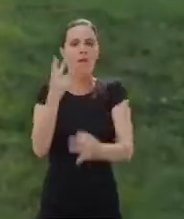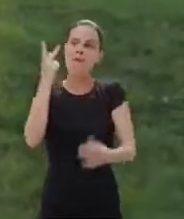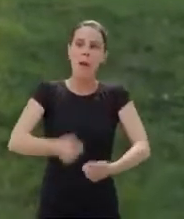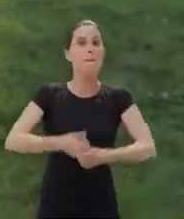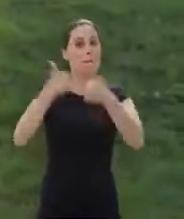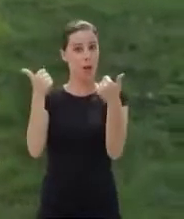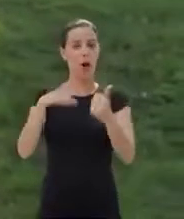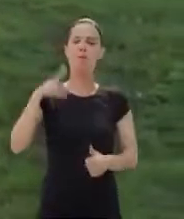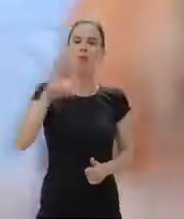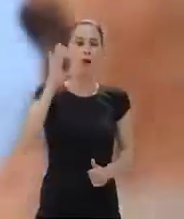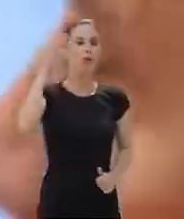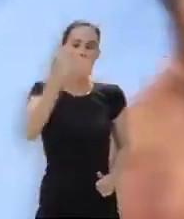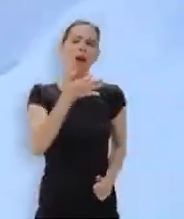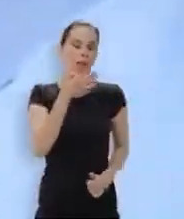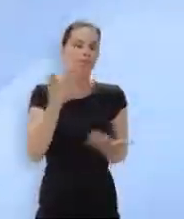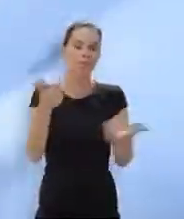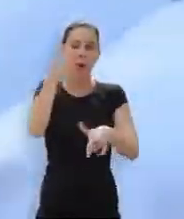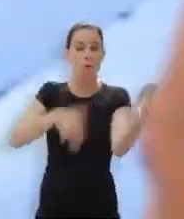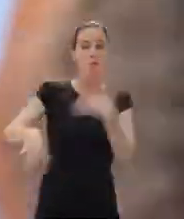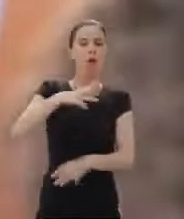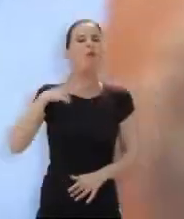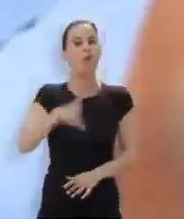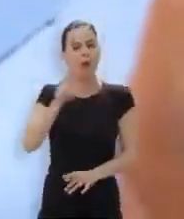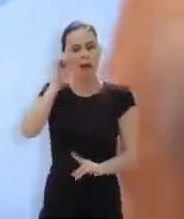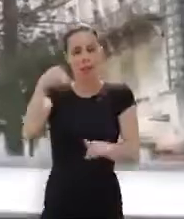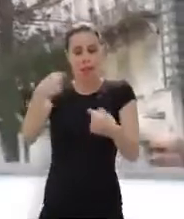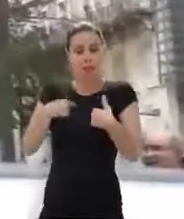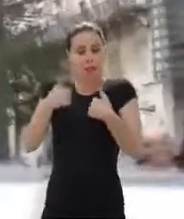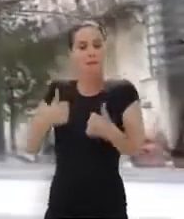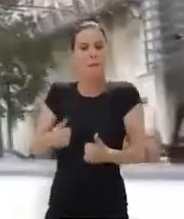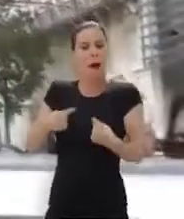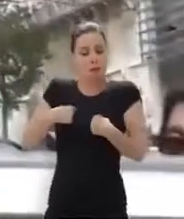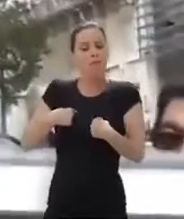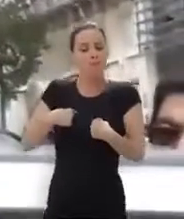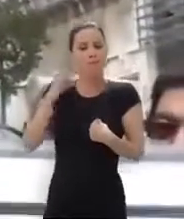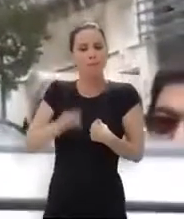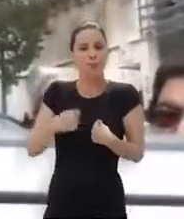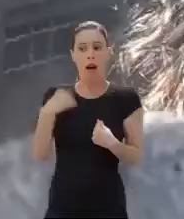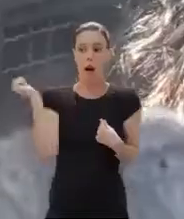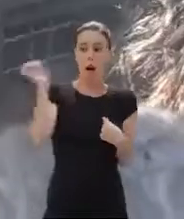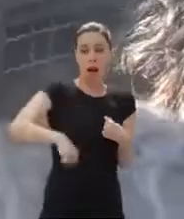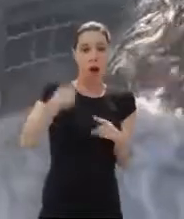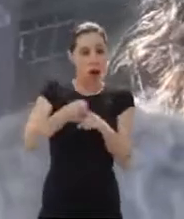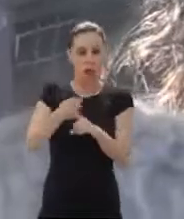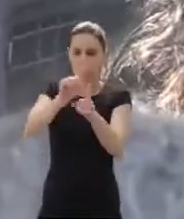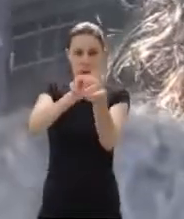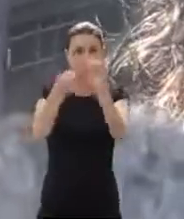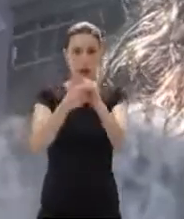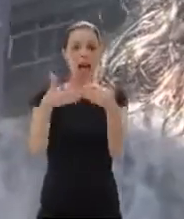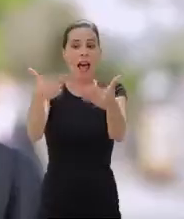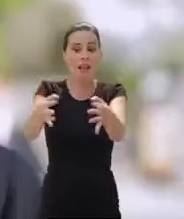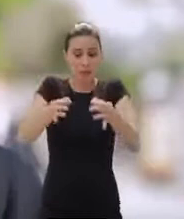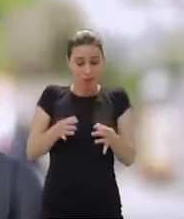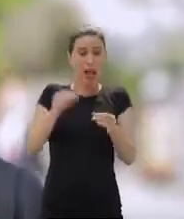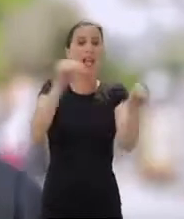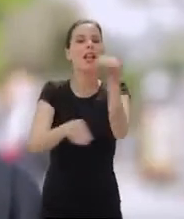vida melhor não Portugal com futuro e português conhece nos bem sabe que somos os que não viram a cara à luta antes e depois das